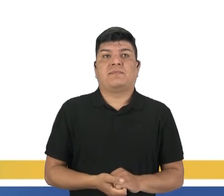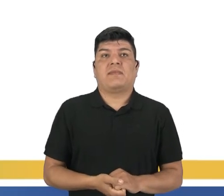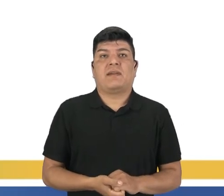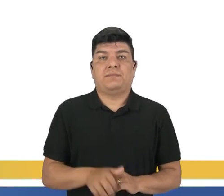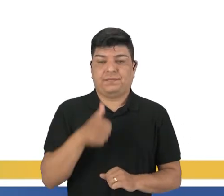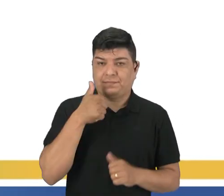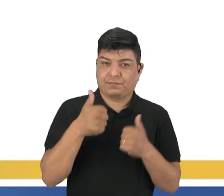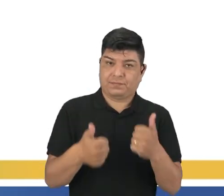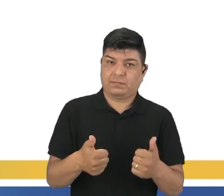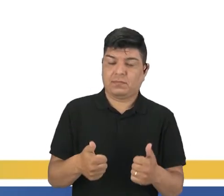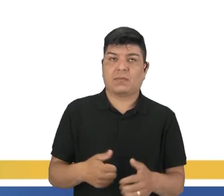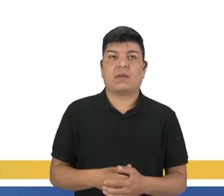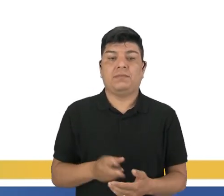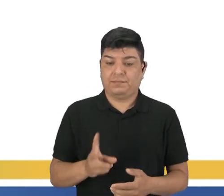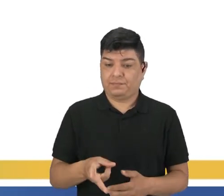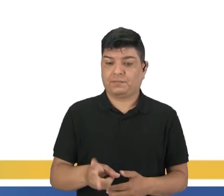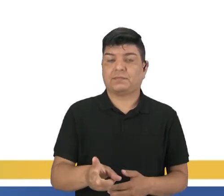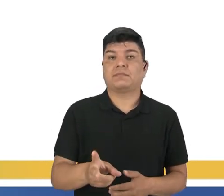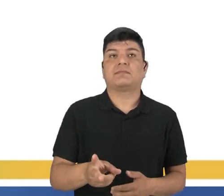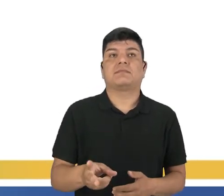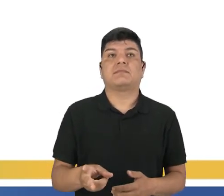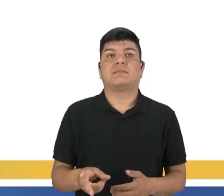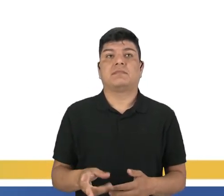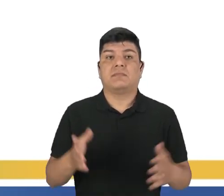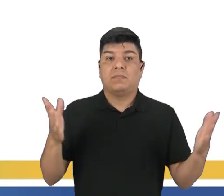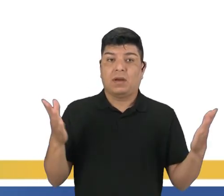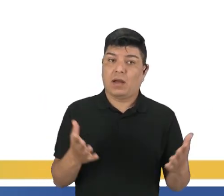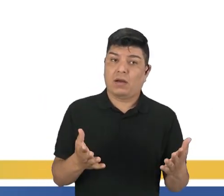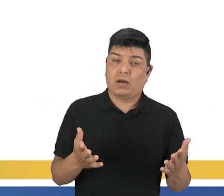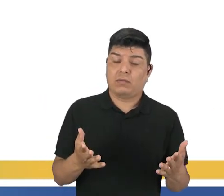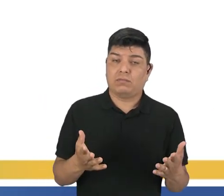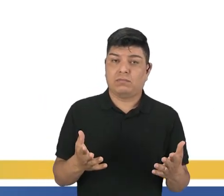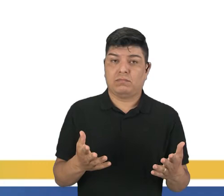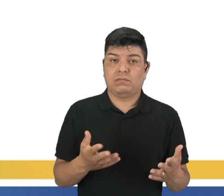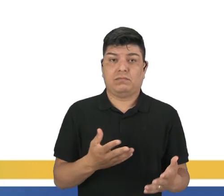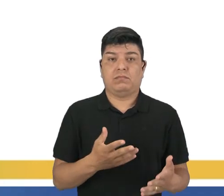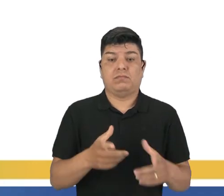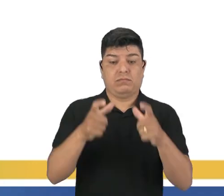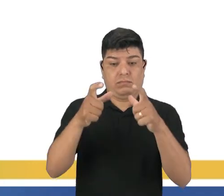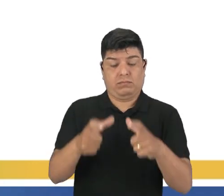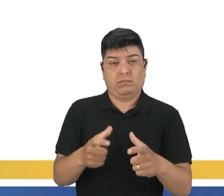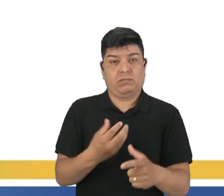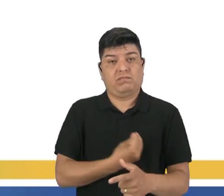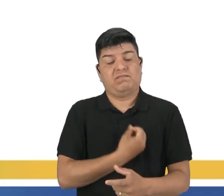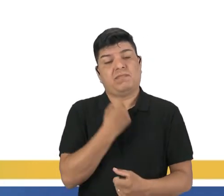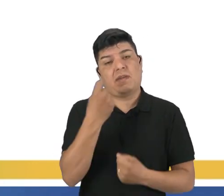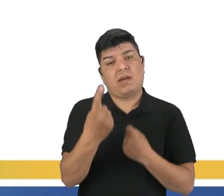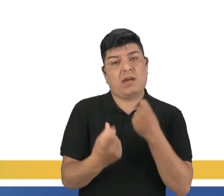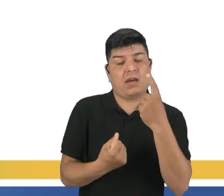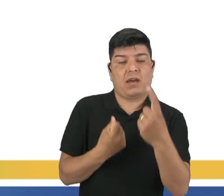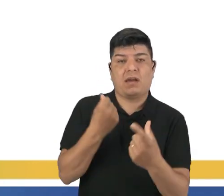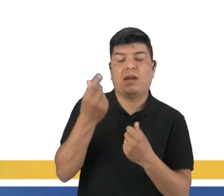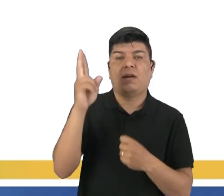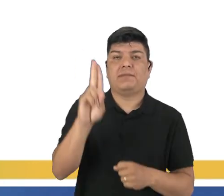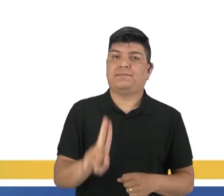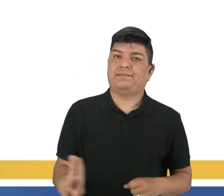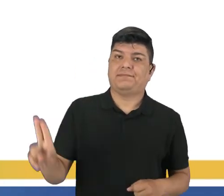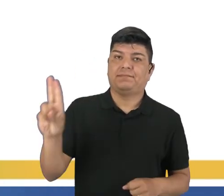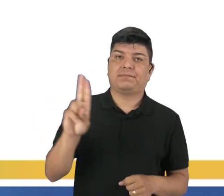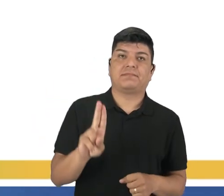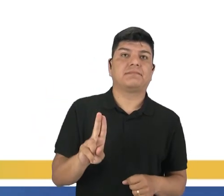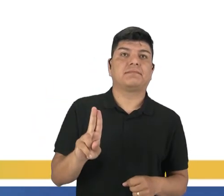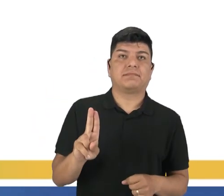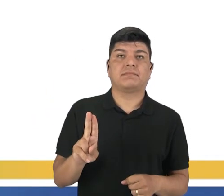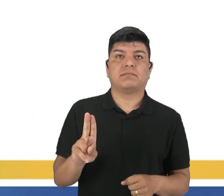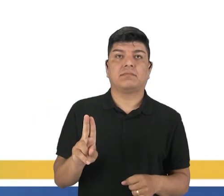Certo, pessoal? Vamos continuando aqui, espaço cênico não convencionais, né? Então você viu lá atrás, no outro slide, que era o espaço